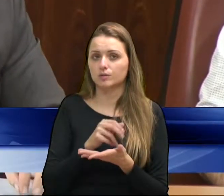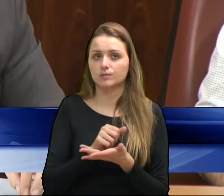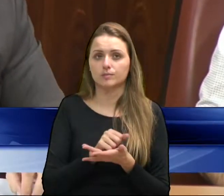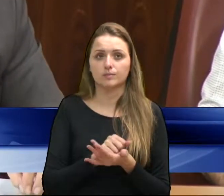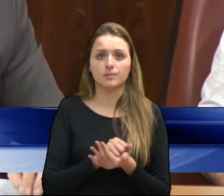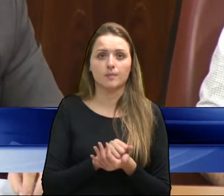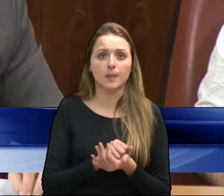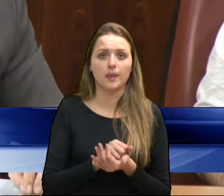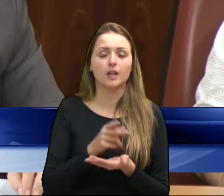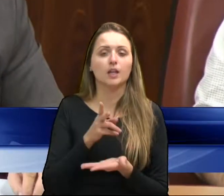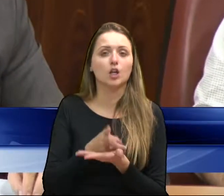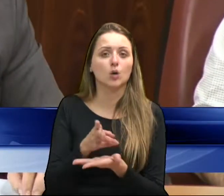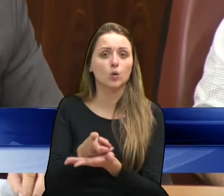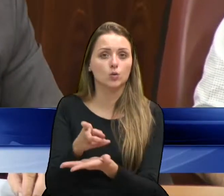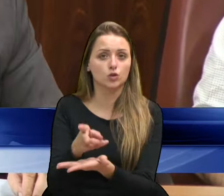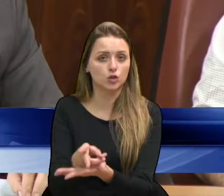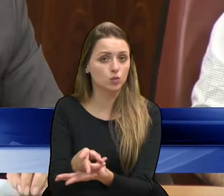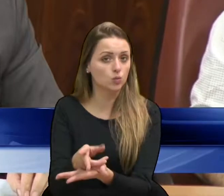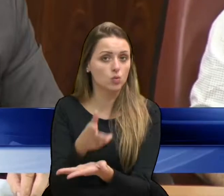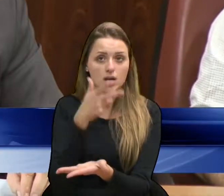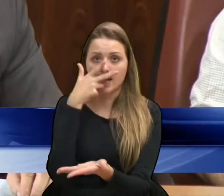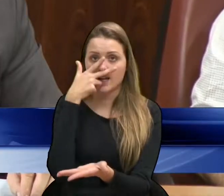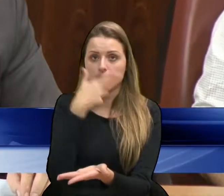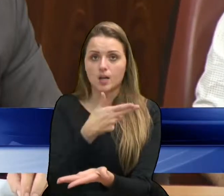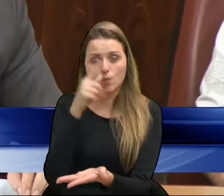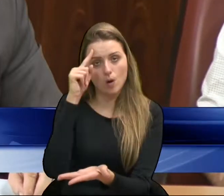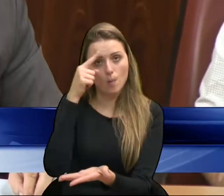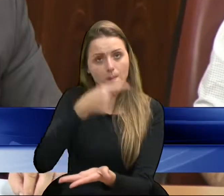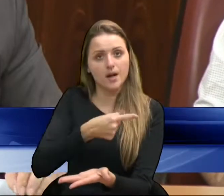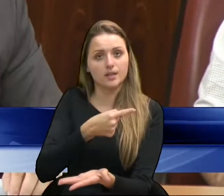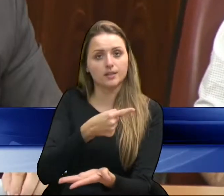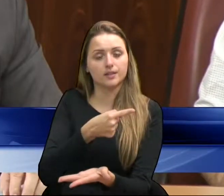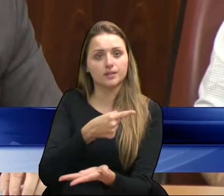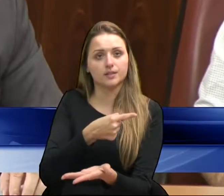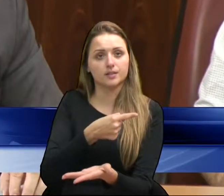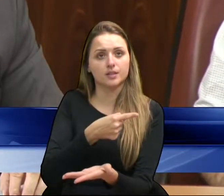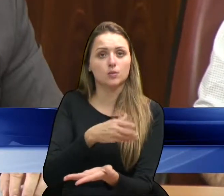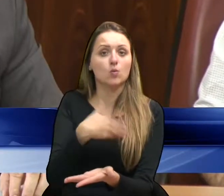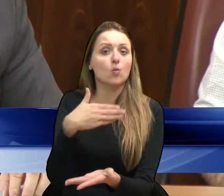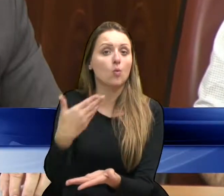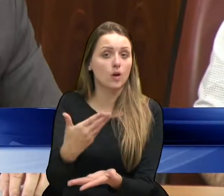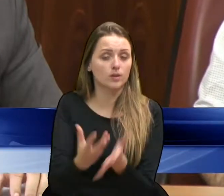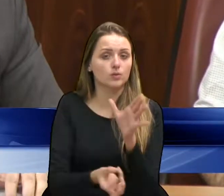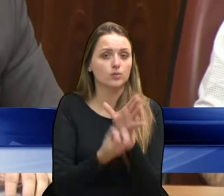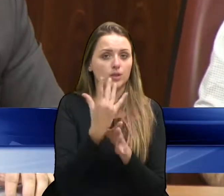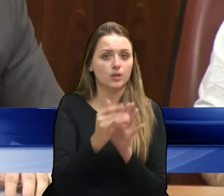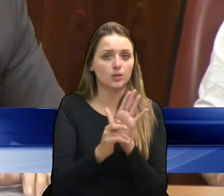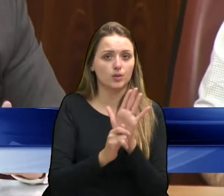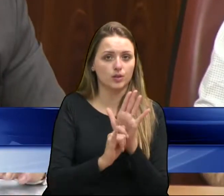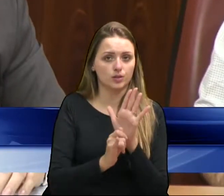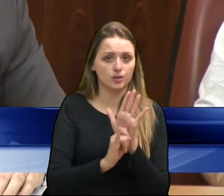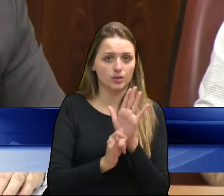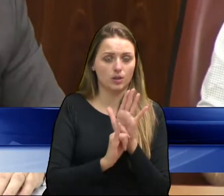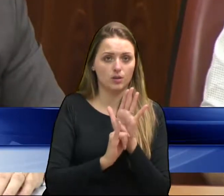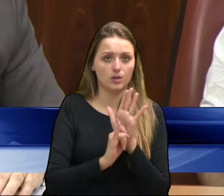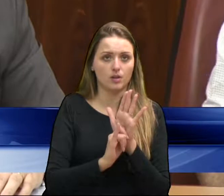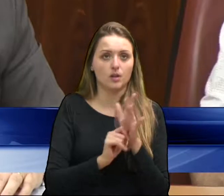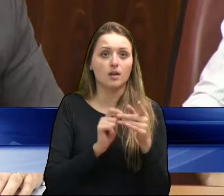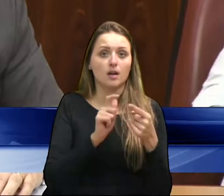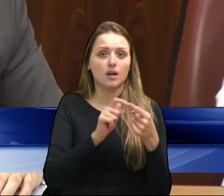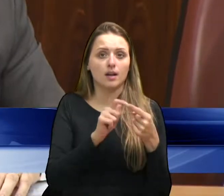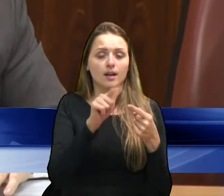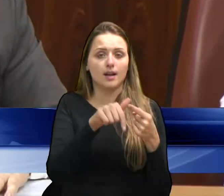com a rigidez que assim o determinou na época do lançamento do edital. Uma delas é a